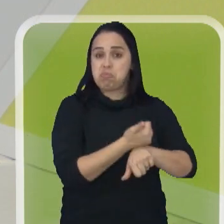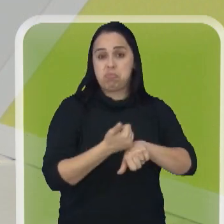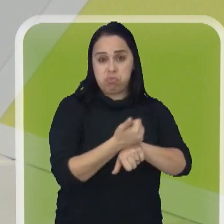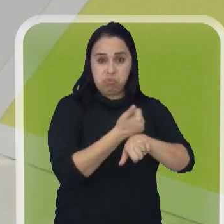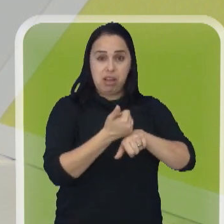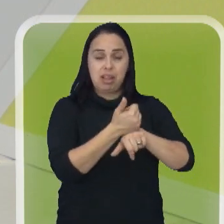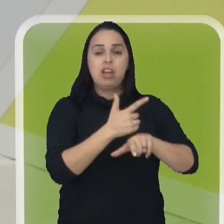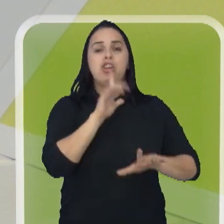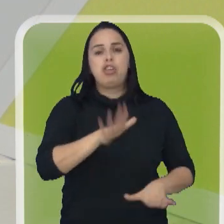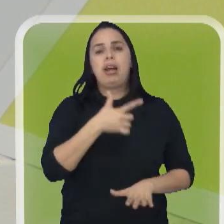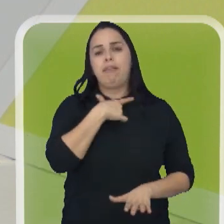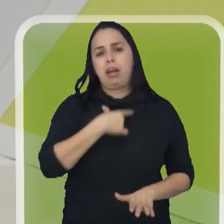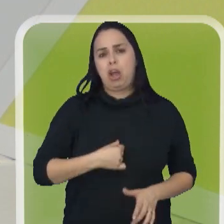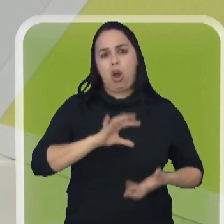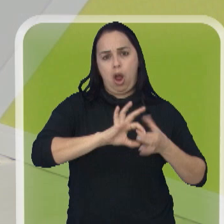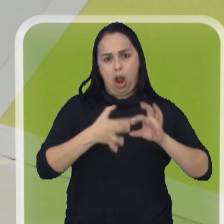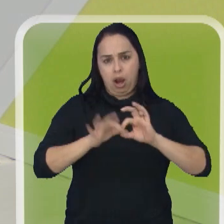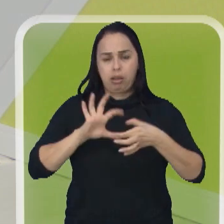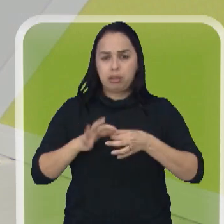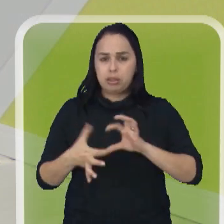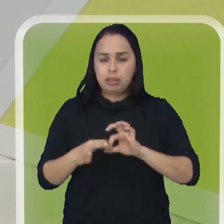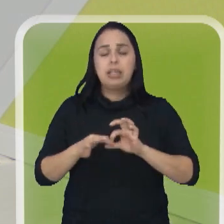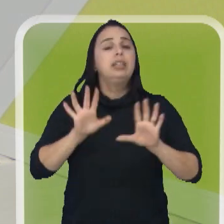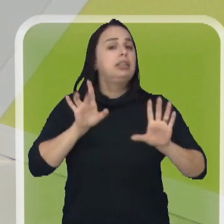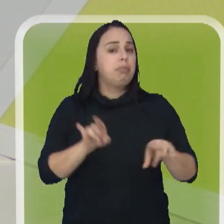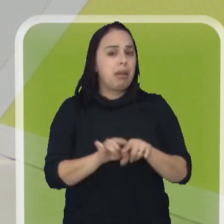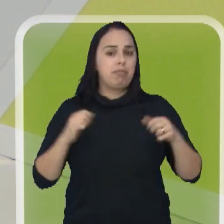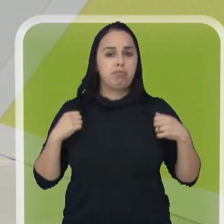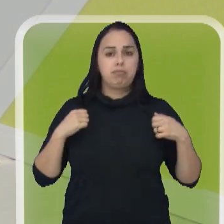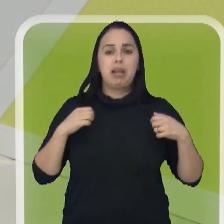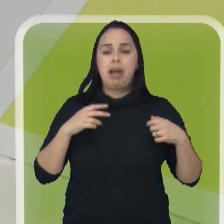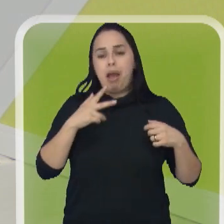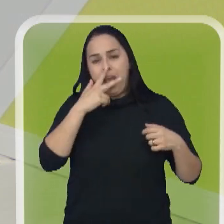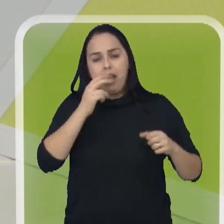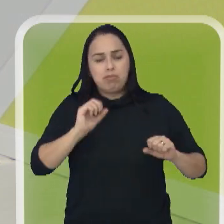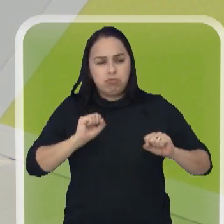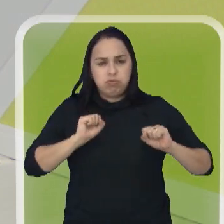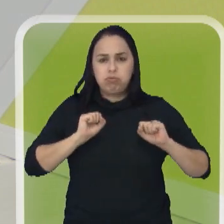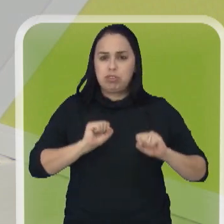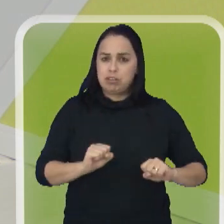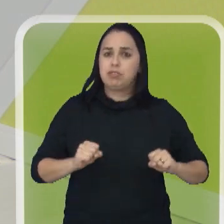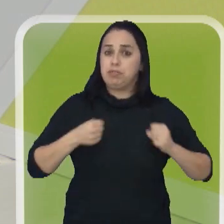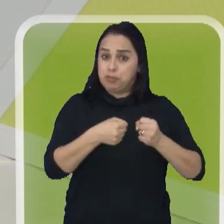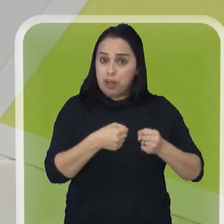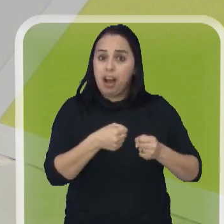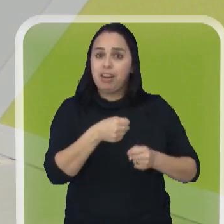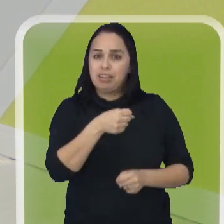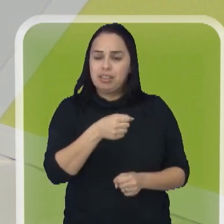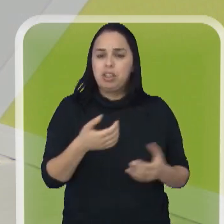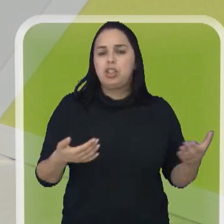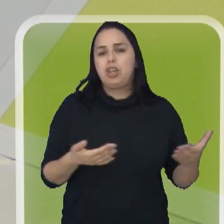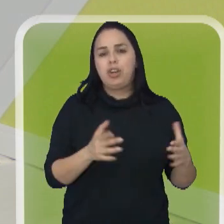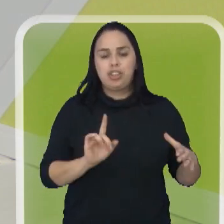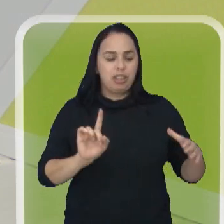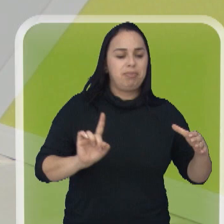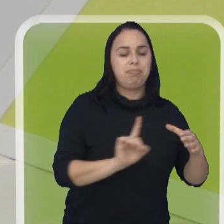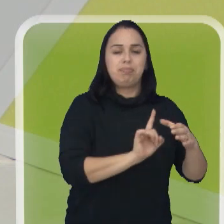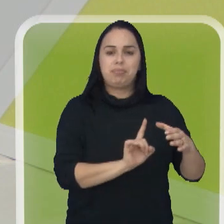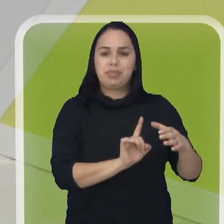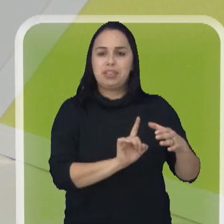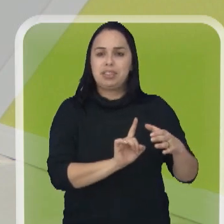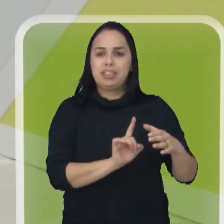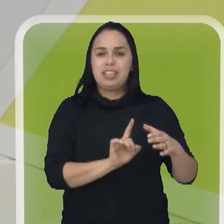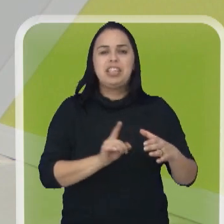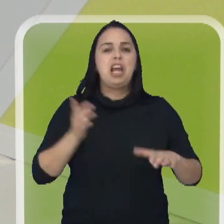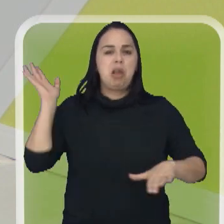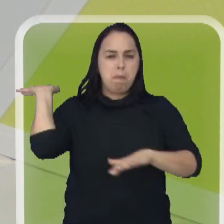jogador medalhista olímpico, veste a camisa com um afinco no clube que ele está, e hoje ele está no Cruzeiro, e ele come a